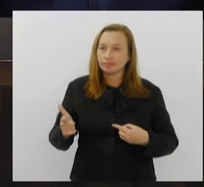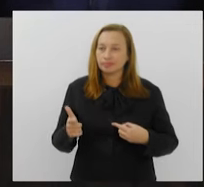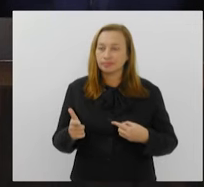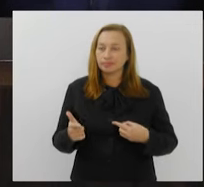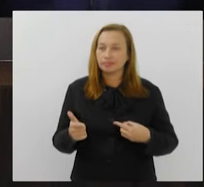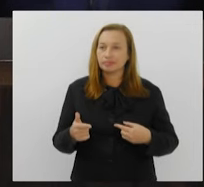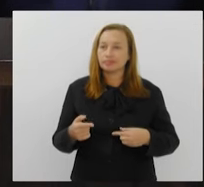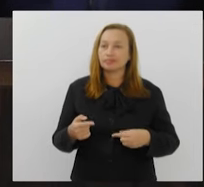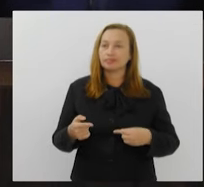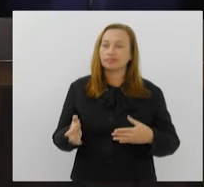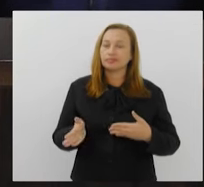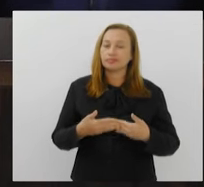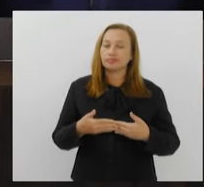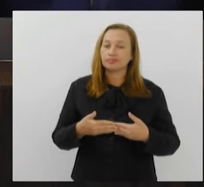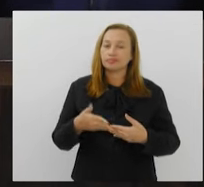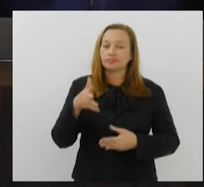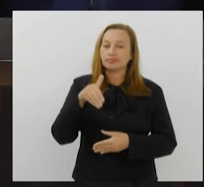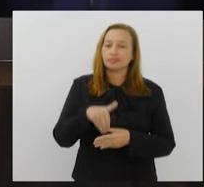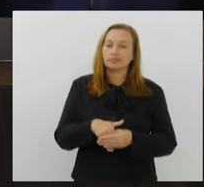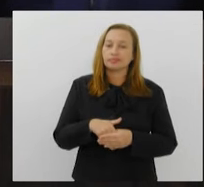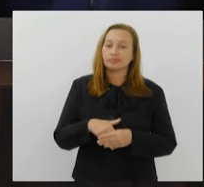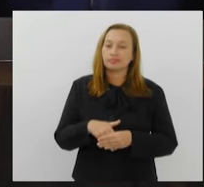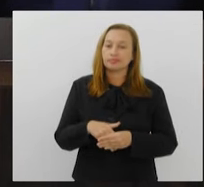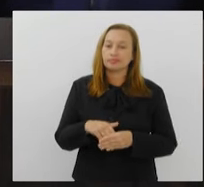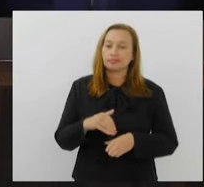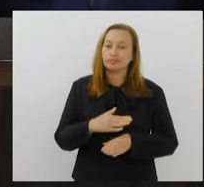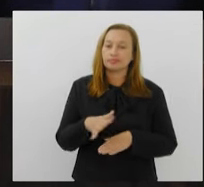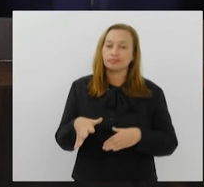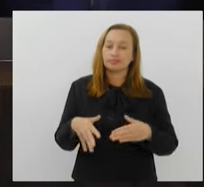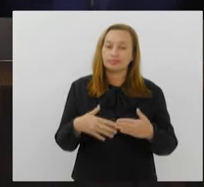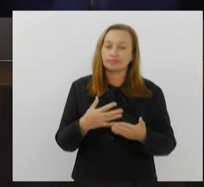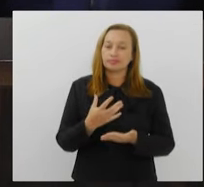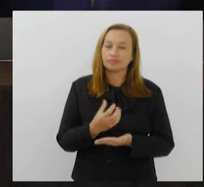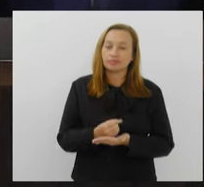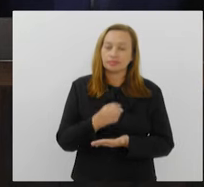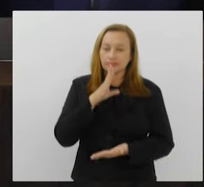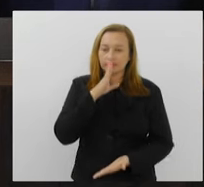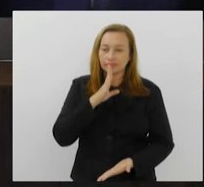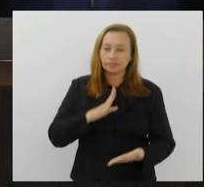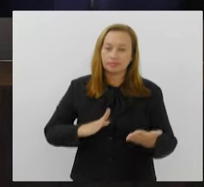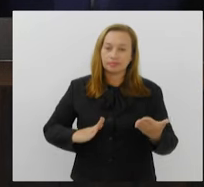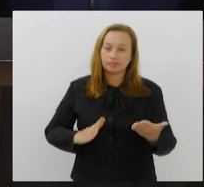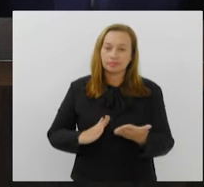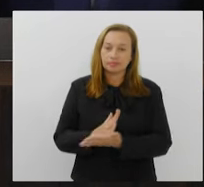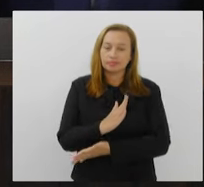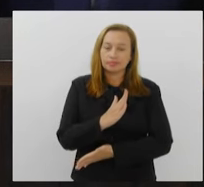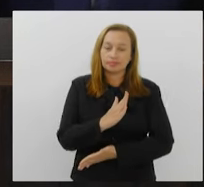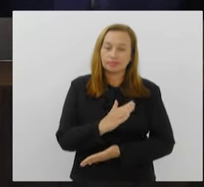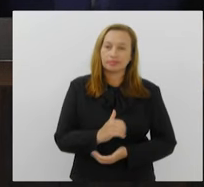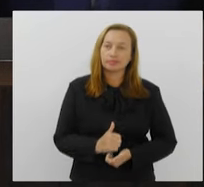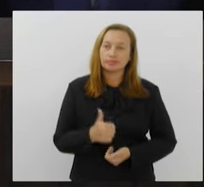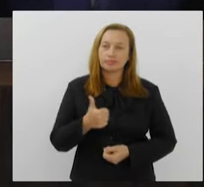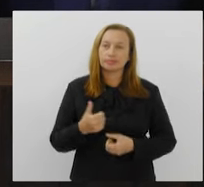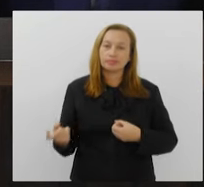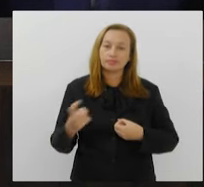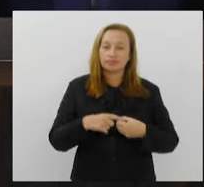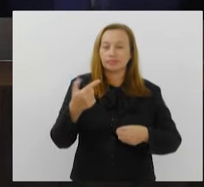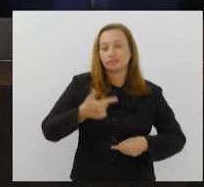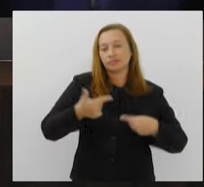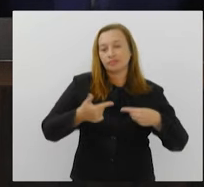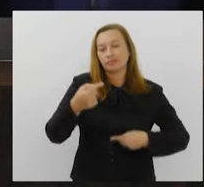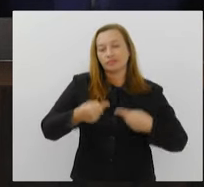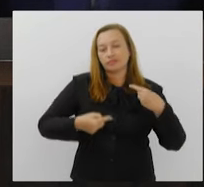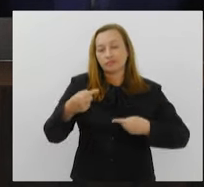quem queira discutir, encerrada a discussão, em votação. Os senhores que aprovam permaneçam como estão, aprovado em primeira e retorna